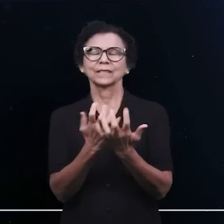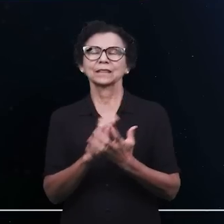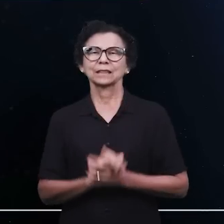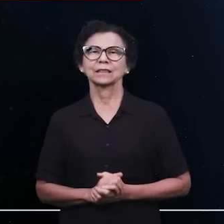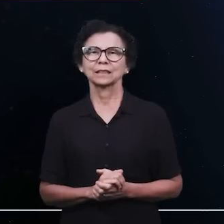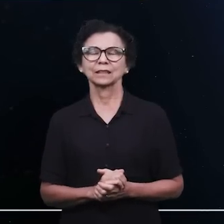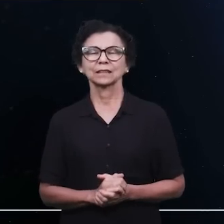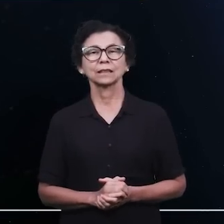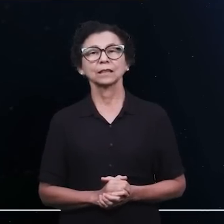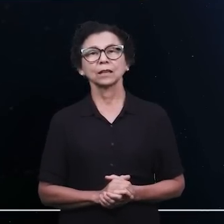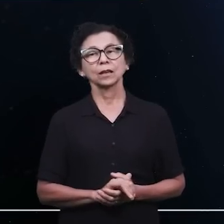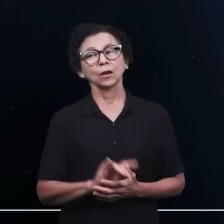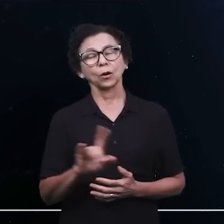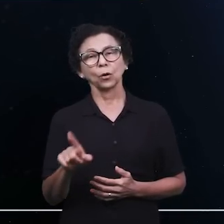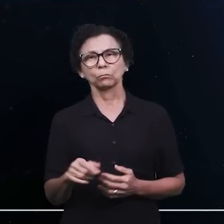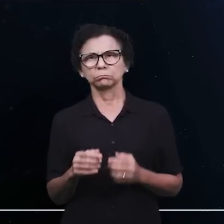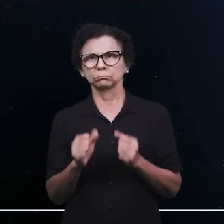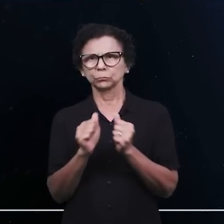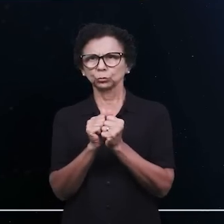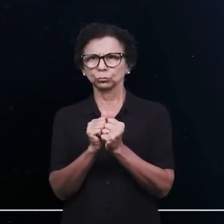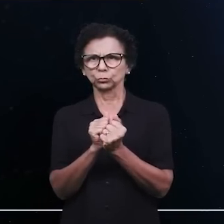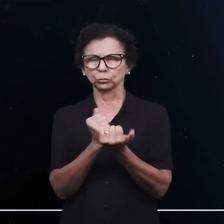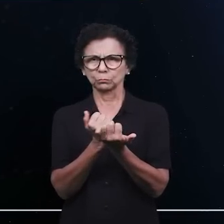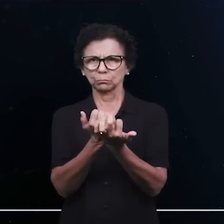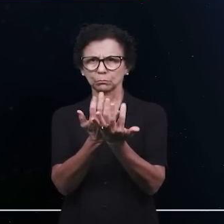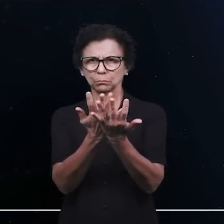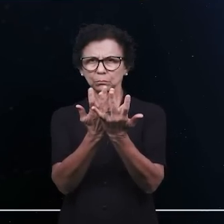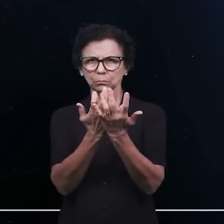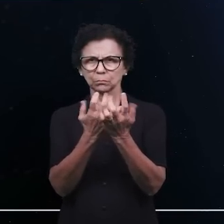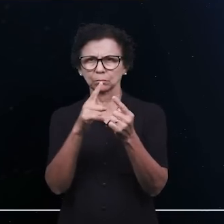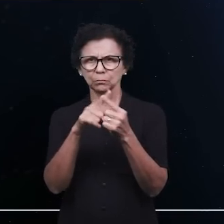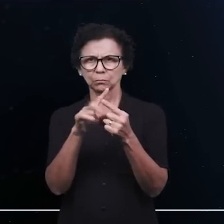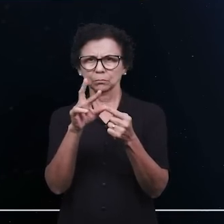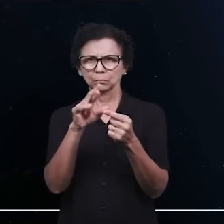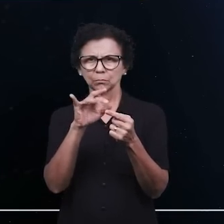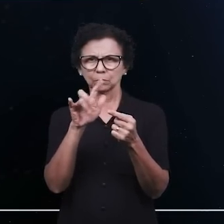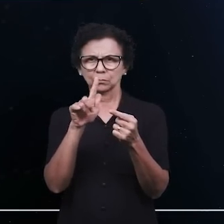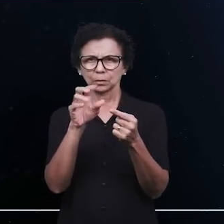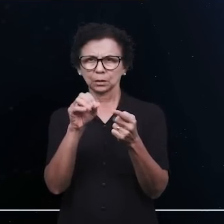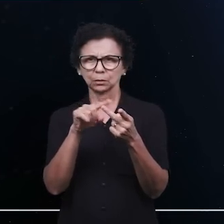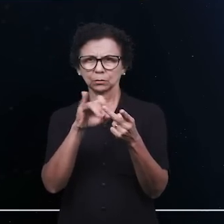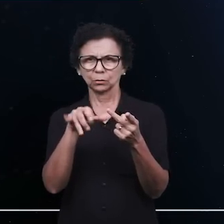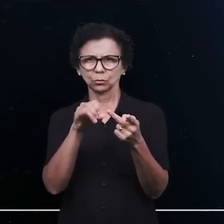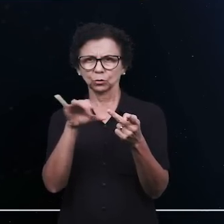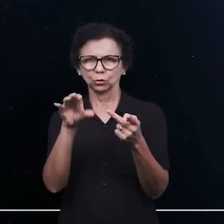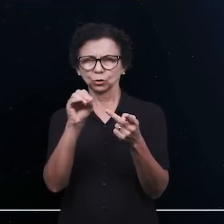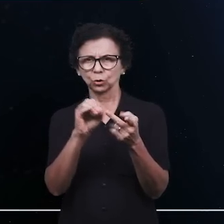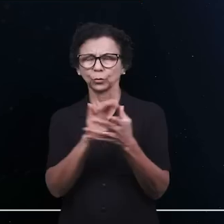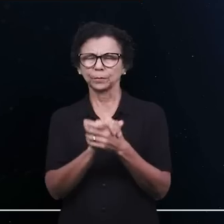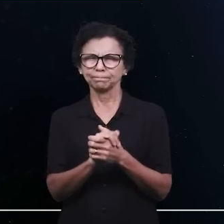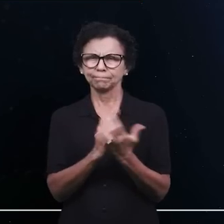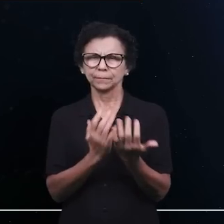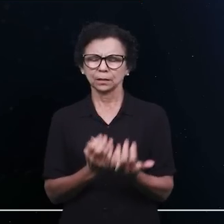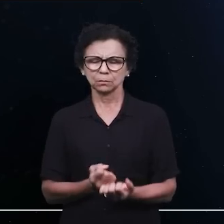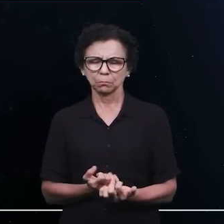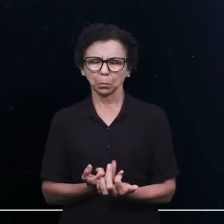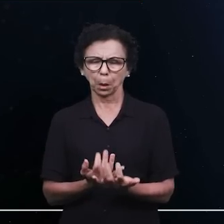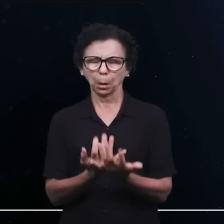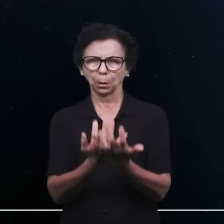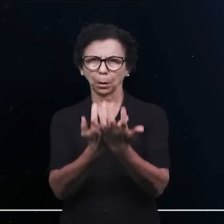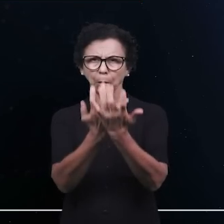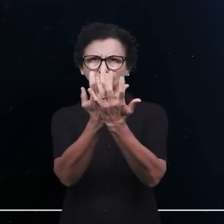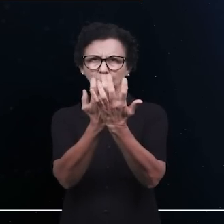discutir aqui sobre a palavra do Senhor Jesus nessa parábola do trigo no meio do joio, ou do joio